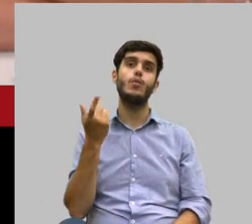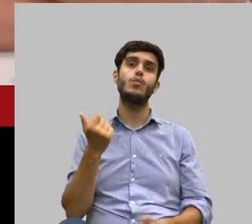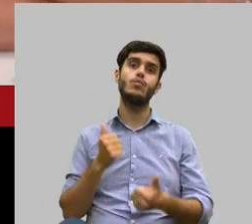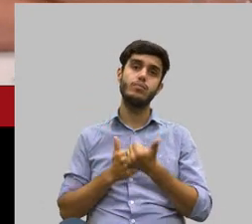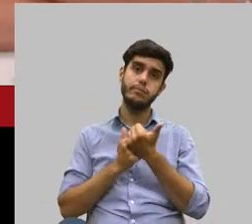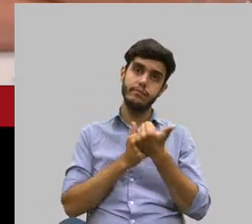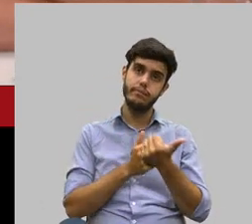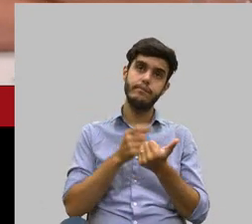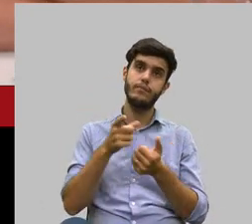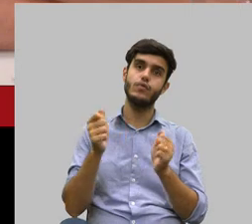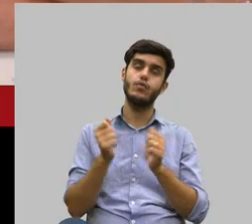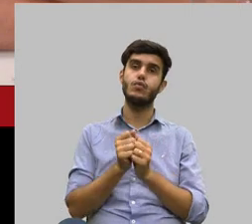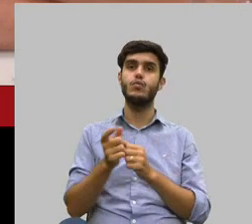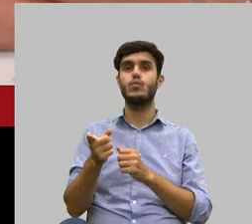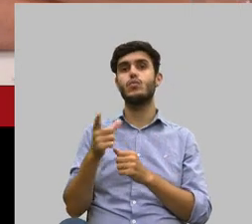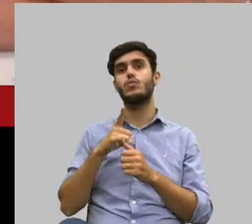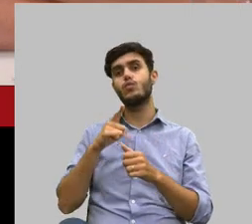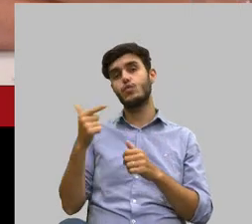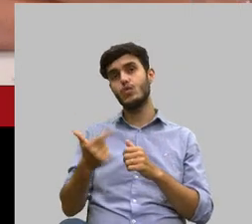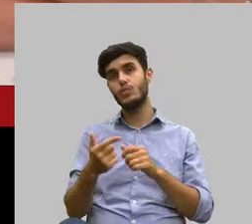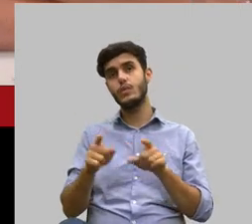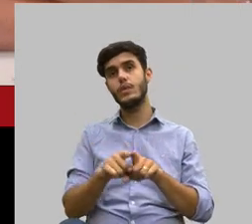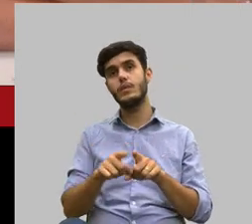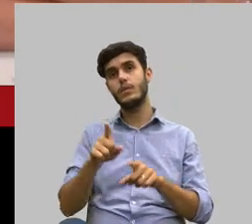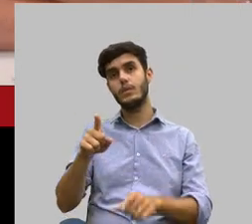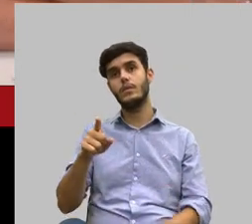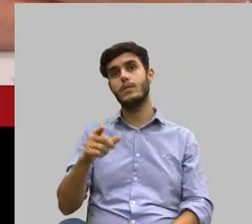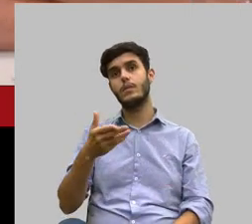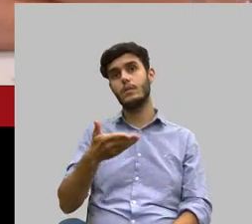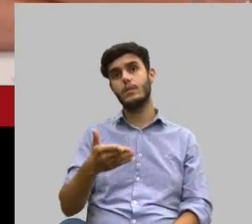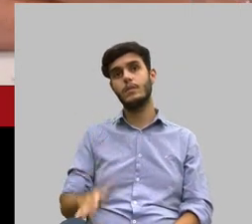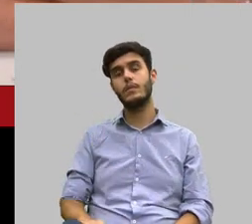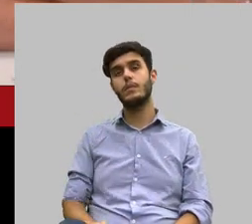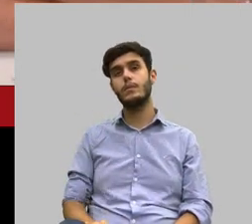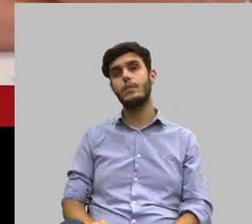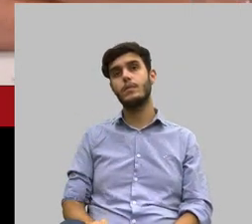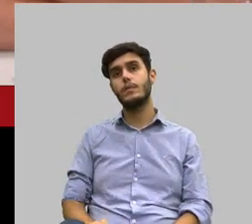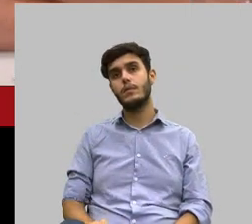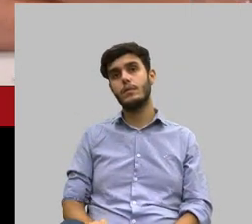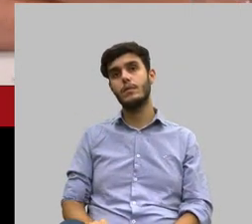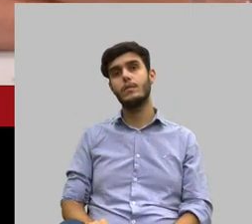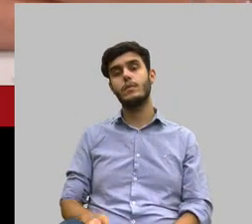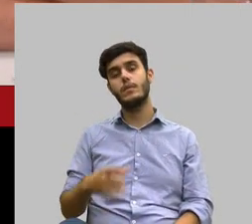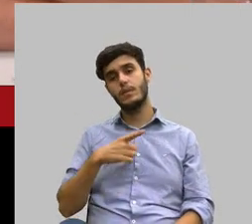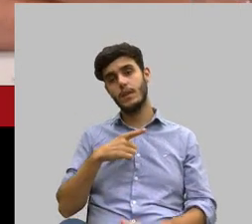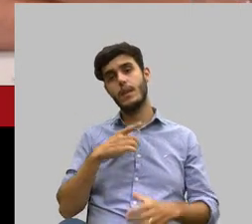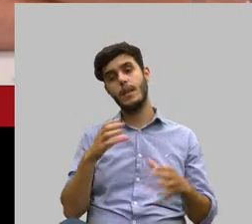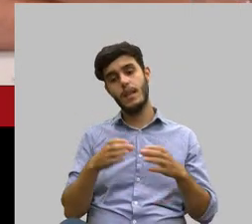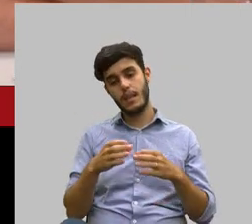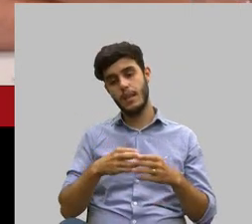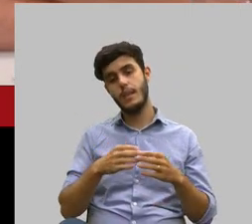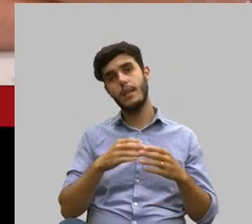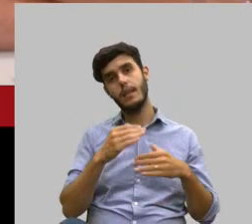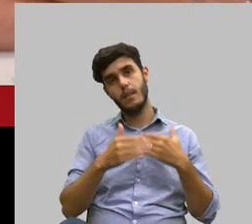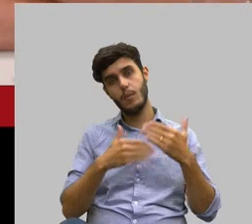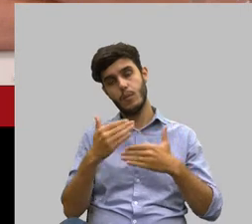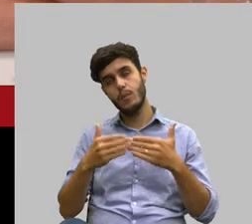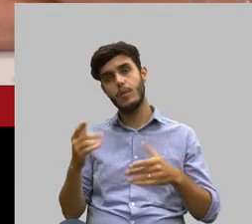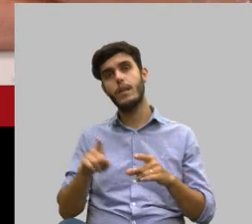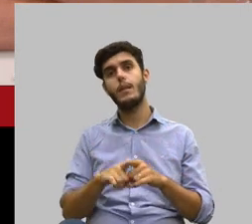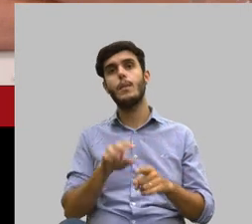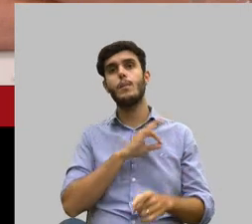adjunta dela que está aqui sentada que era Dr janu começa por aqui e os demais Delegados que aqui se encontram e policiais civis estão